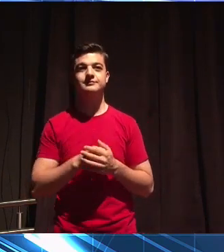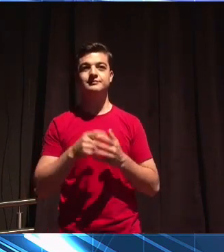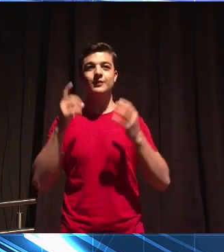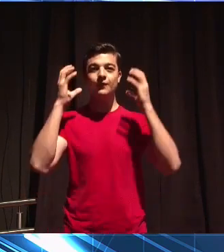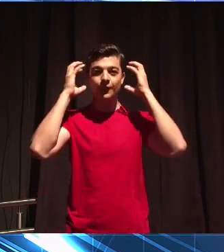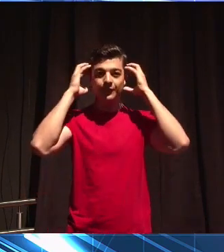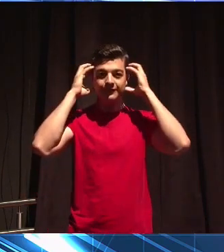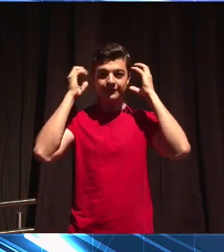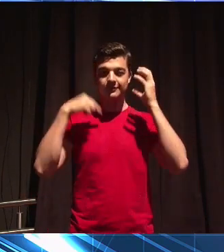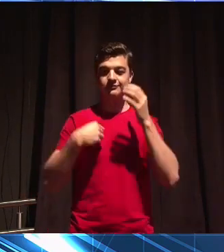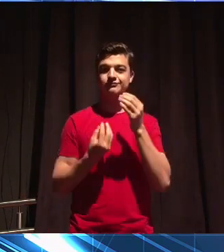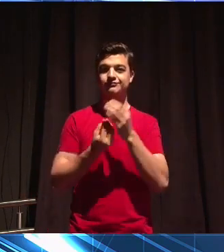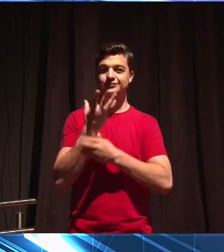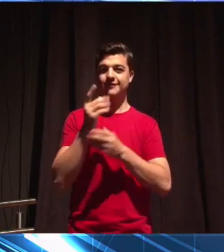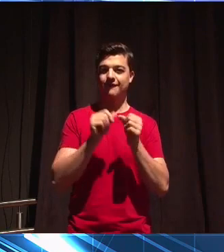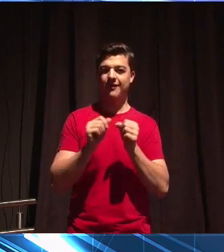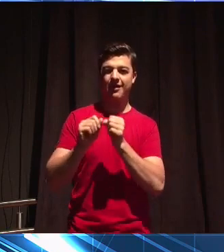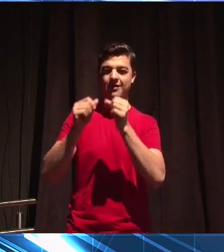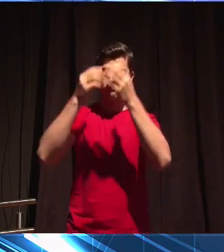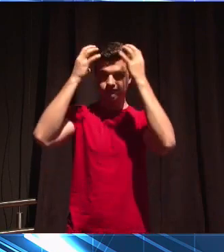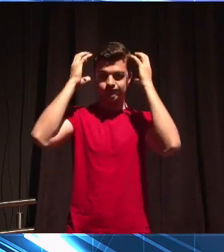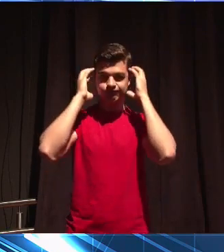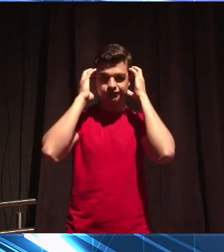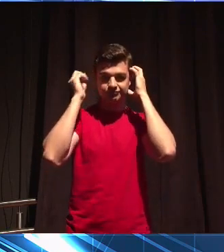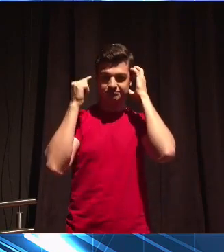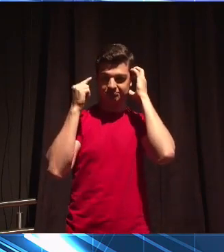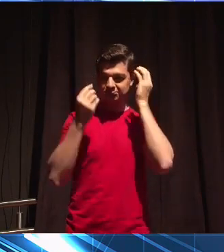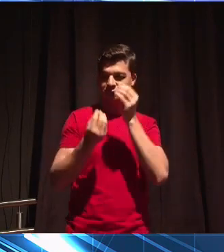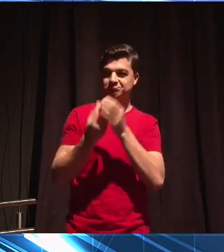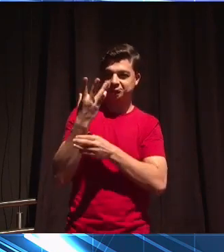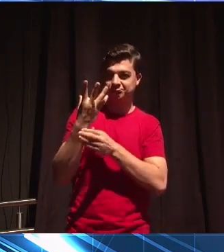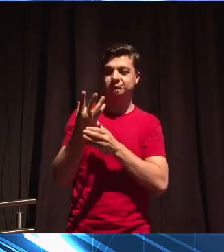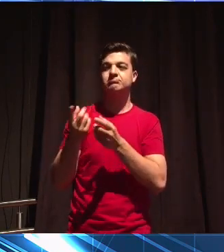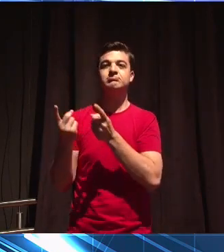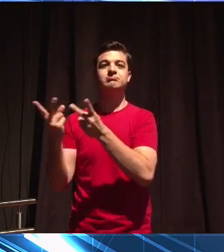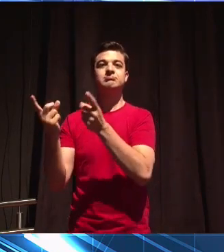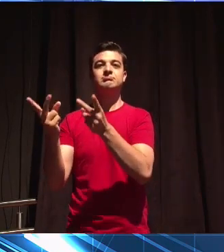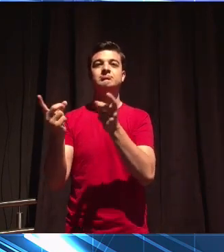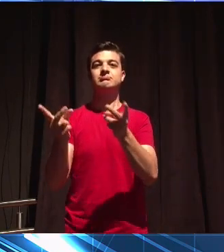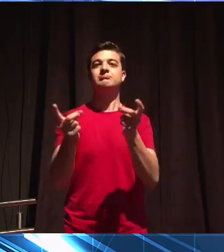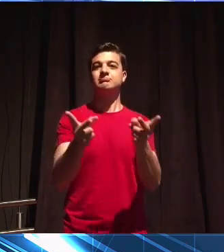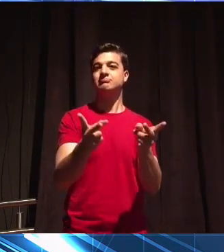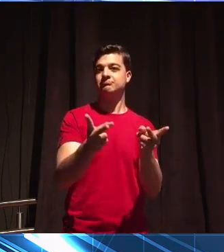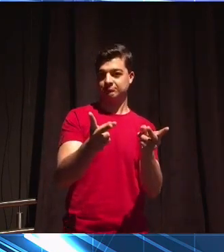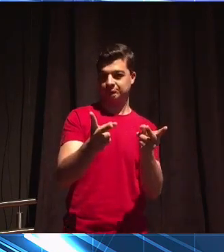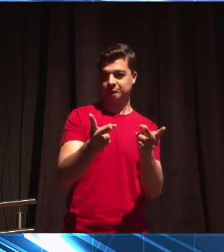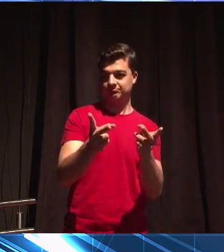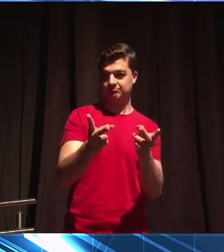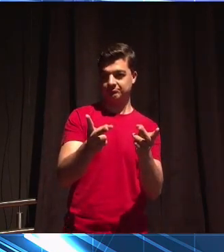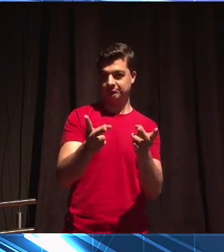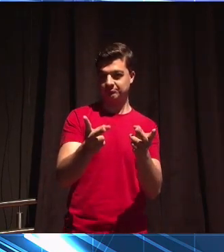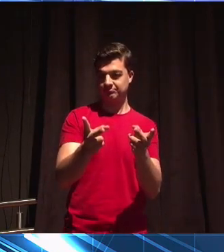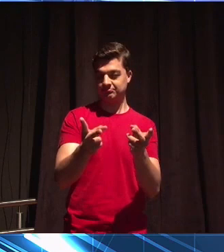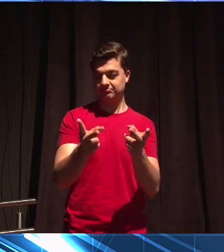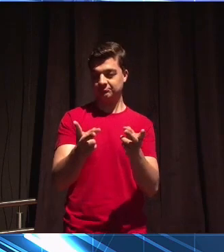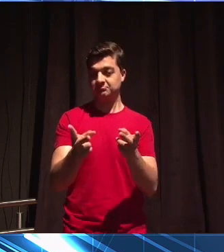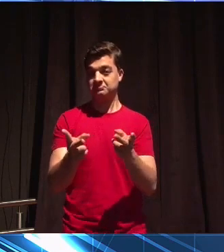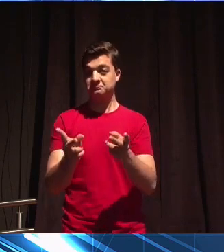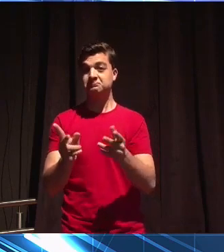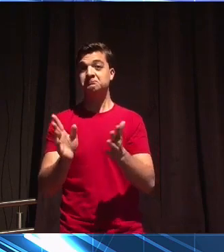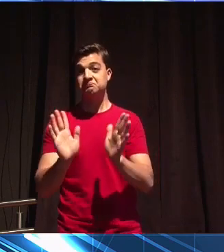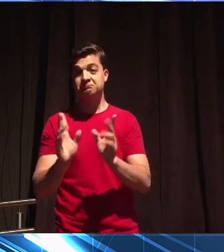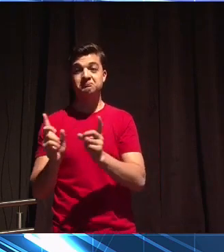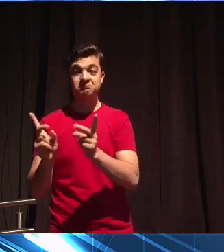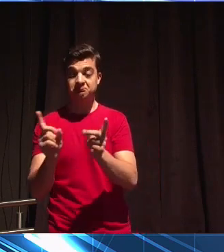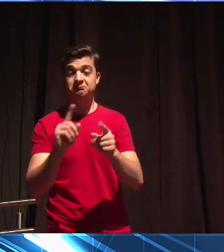vender para meus amigos. Eu posso, por exemplo, e de novo, retomando, expandir o ponto e falar que, quando eu trabalho com uma fenotipagem